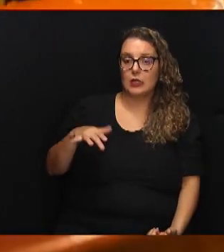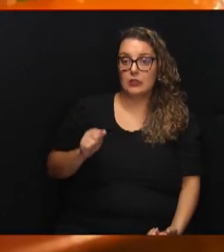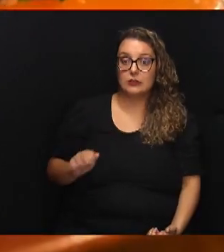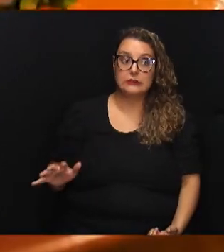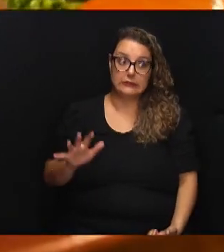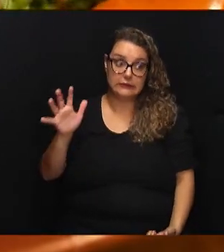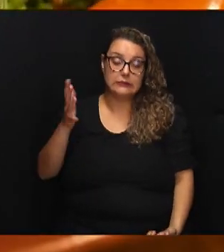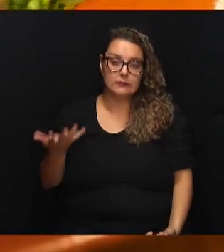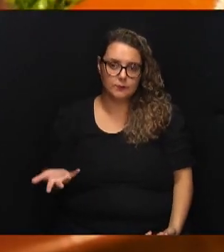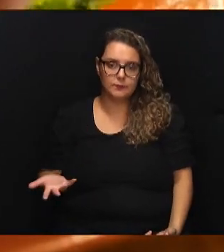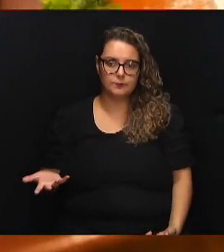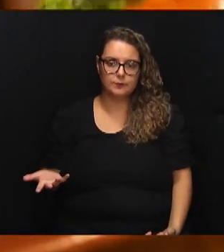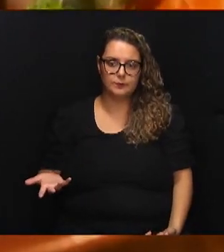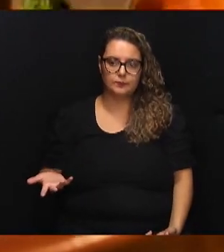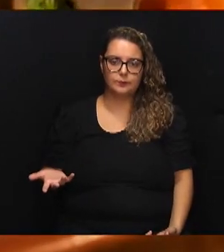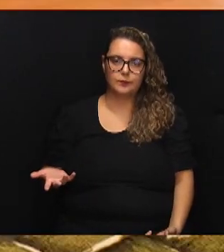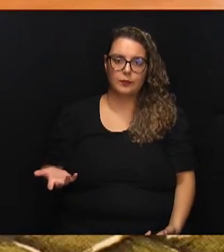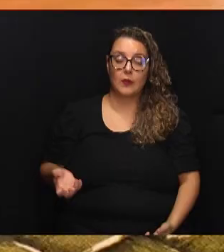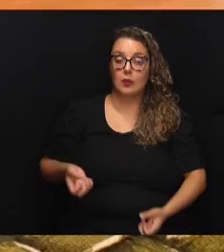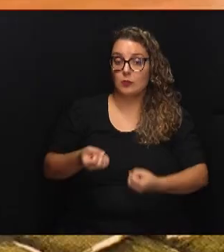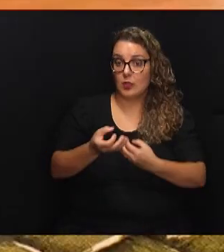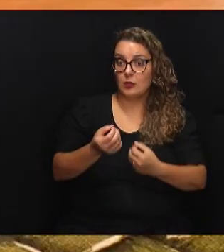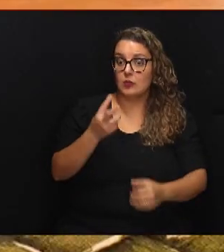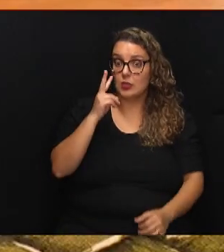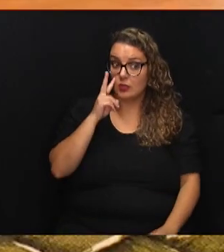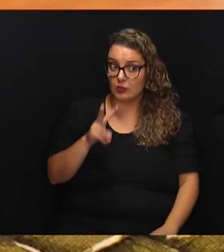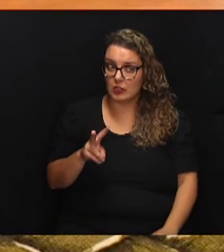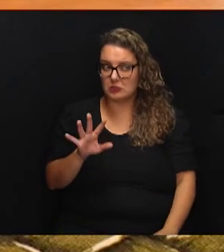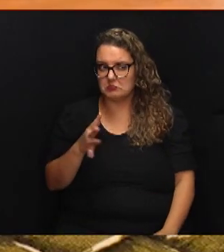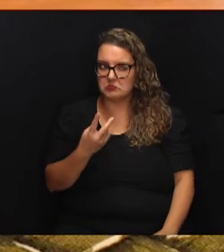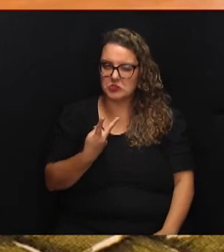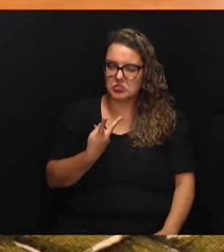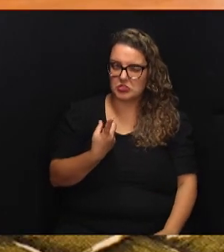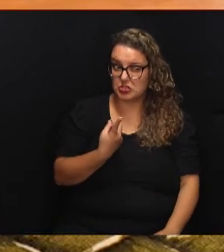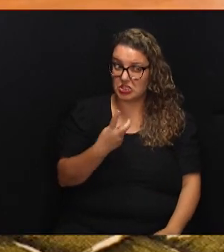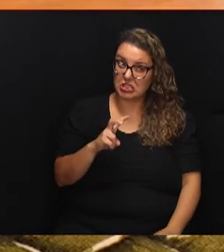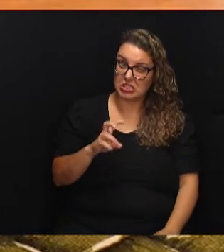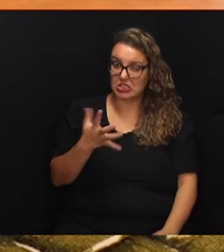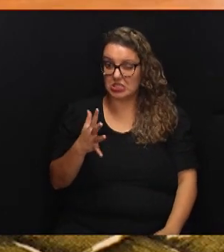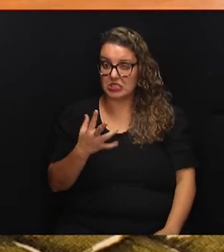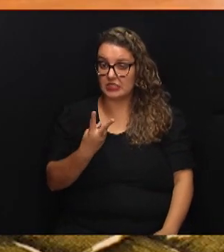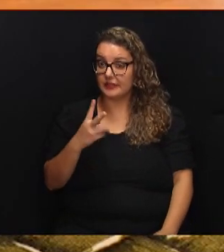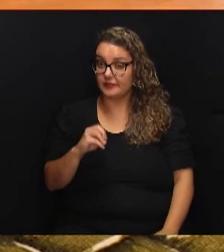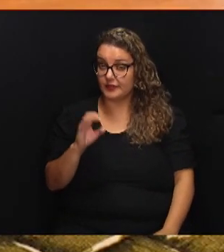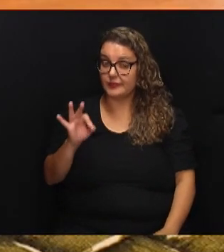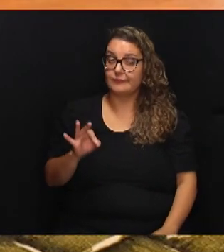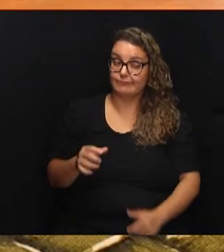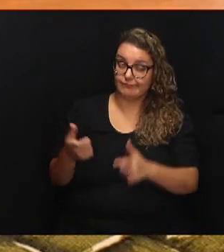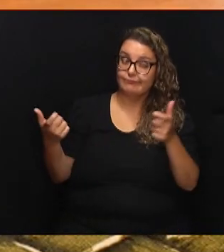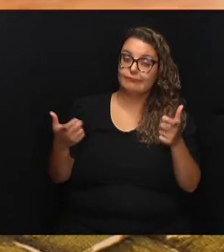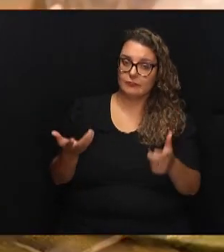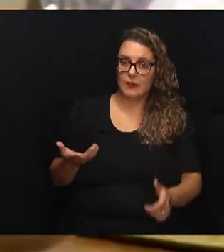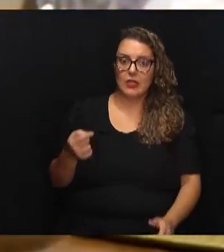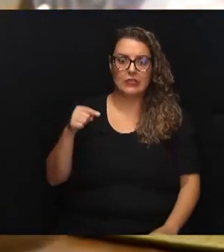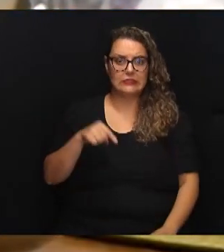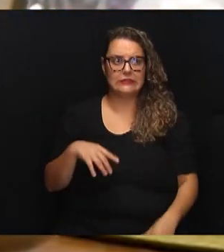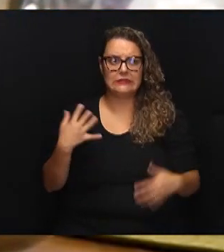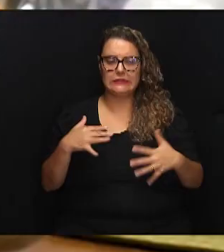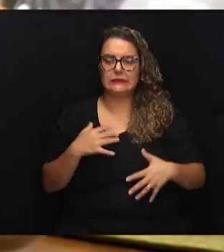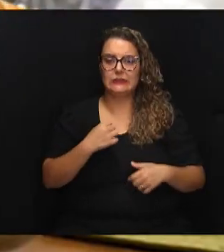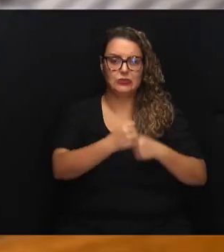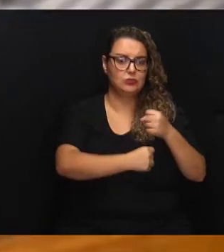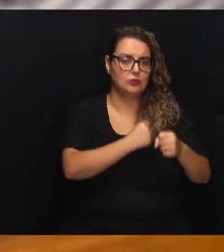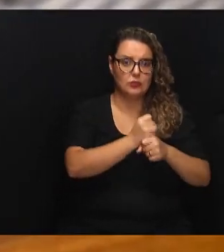tanto. Pelas informações que eu vi, na faixa de 15% a 20% de aumento no preço do bacalhau. Pois isso é muito de um ano para o outro.